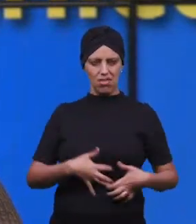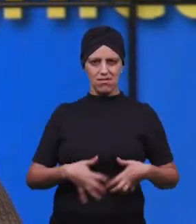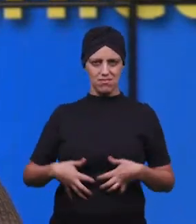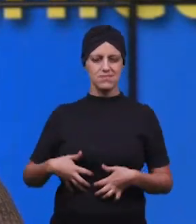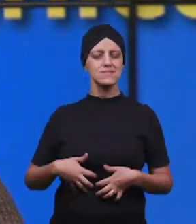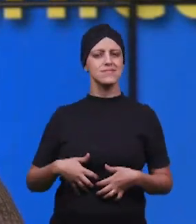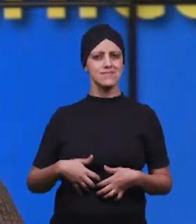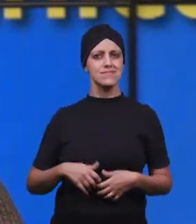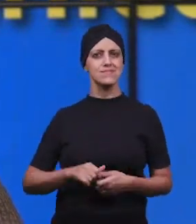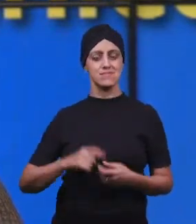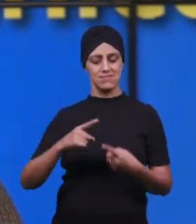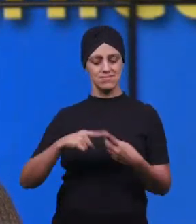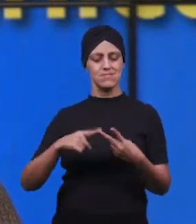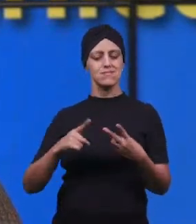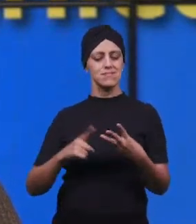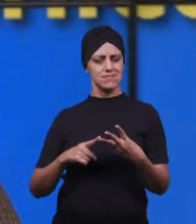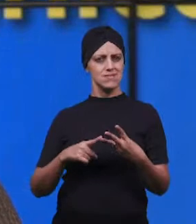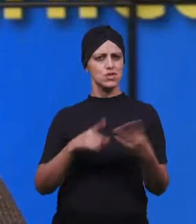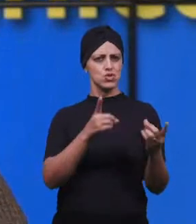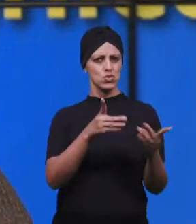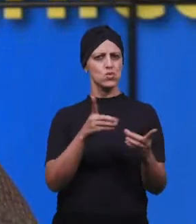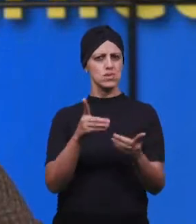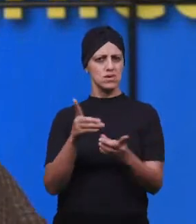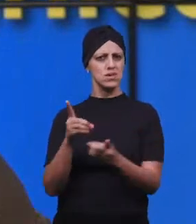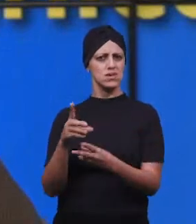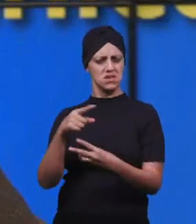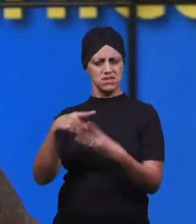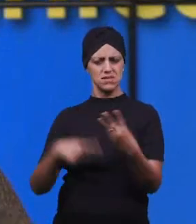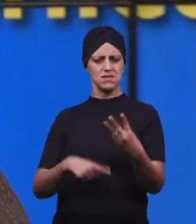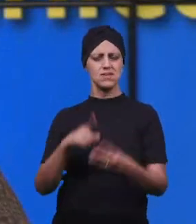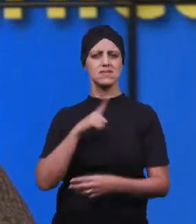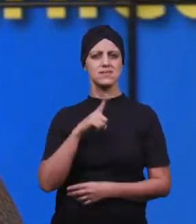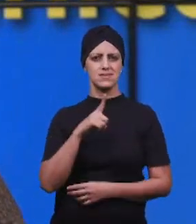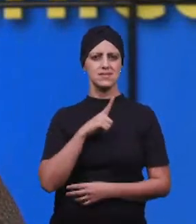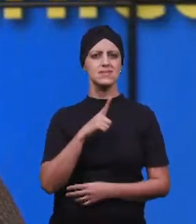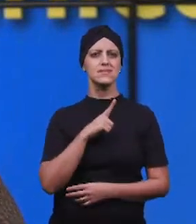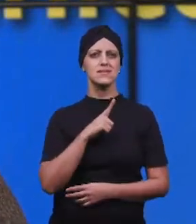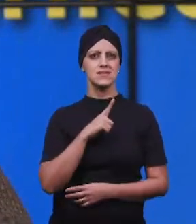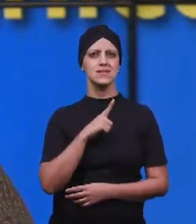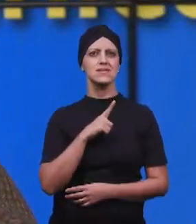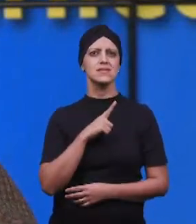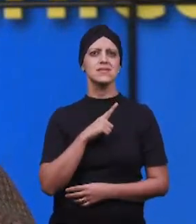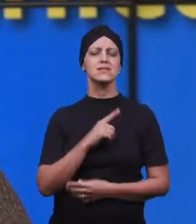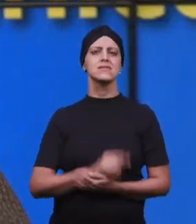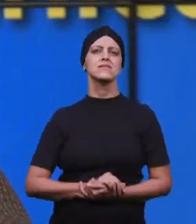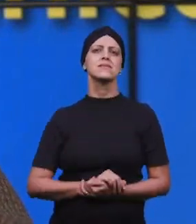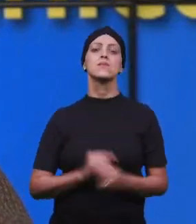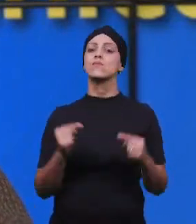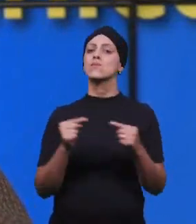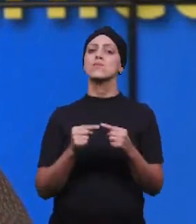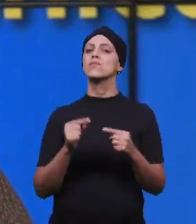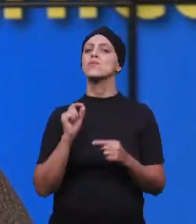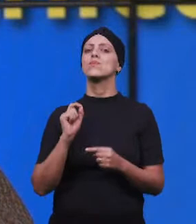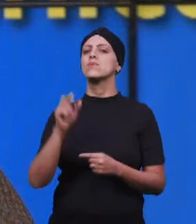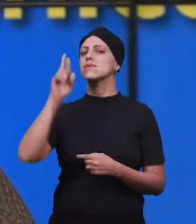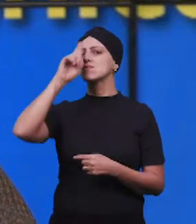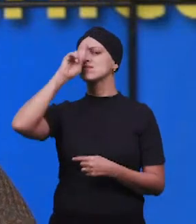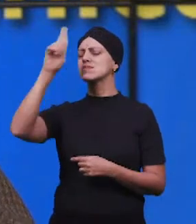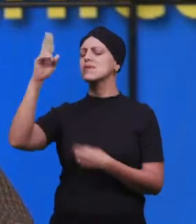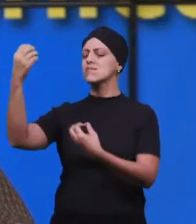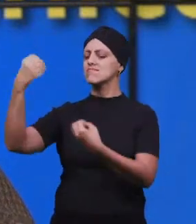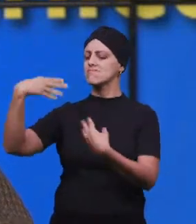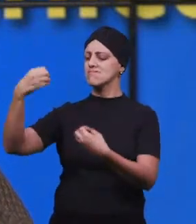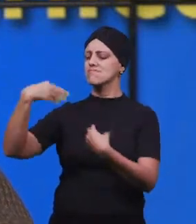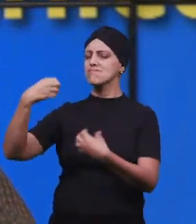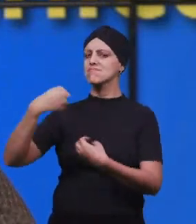são dois aspectos, né? São 3 aspectos doutrinários na letra D, né? Relacionado àquilo que o Senhor está fazendo